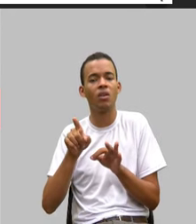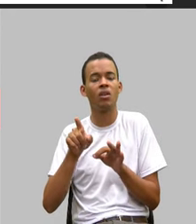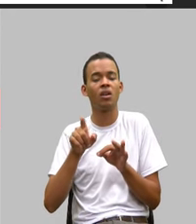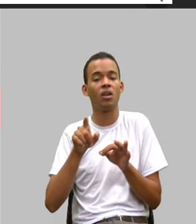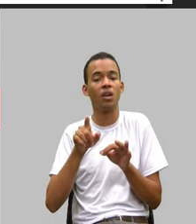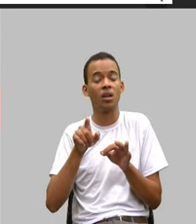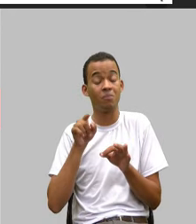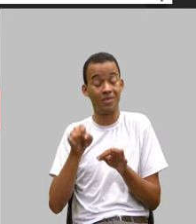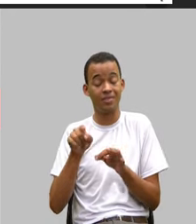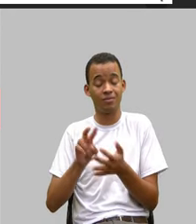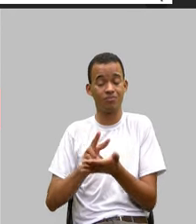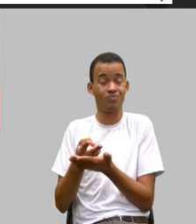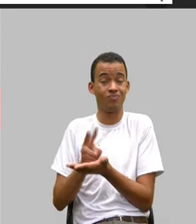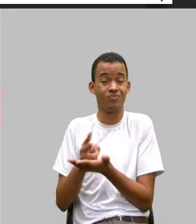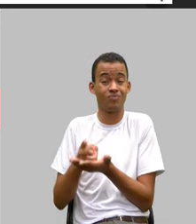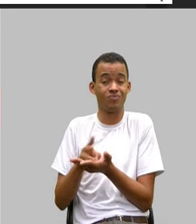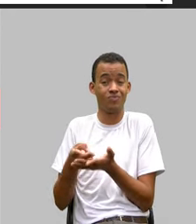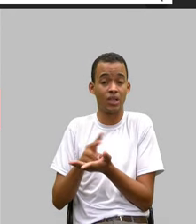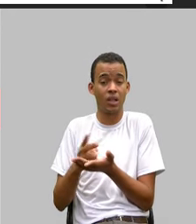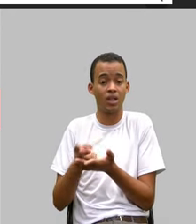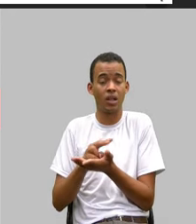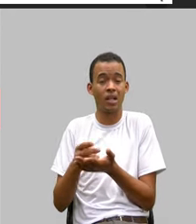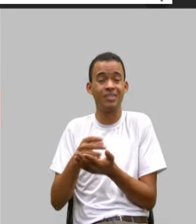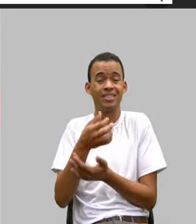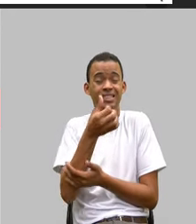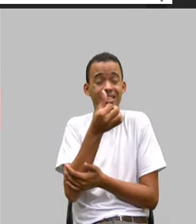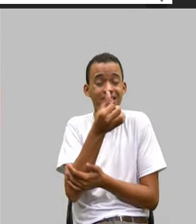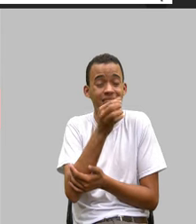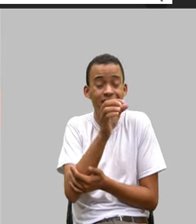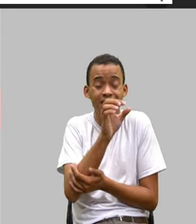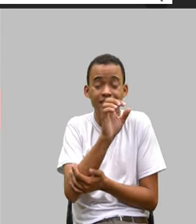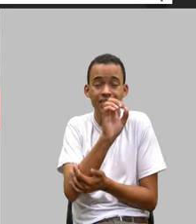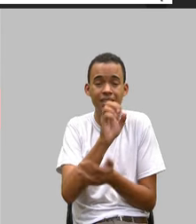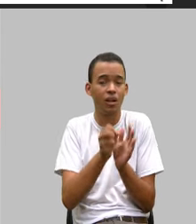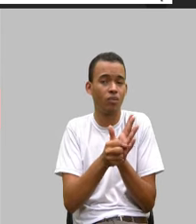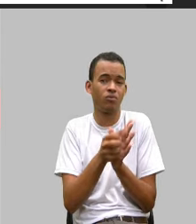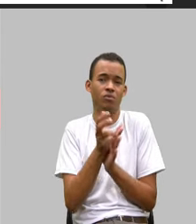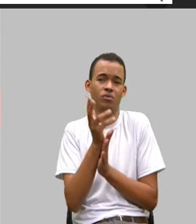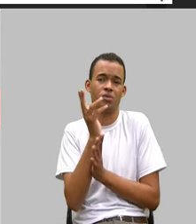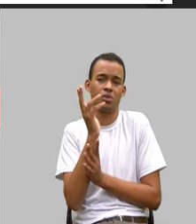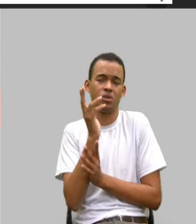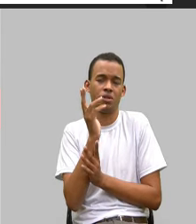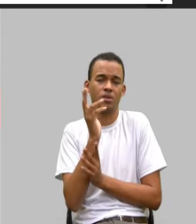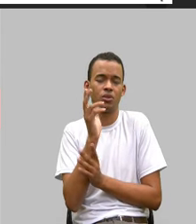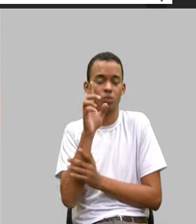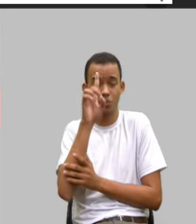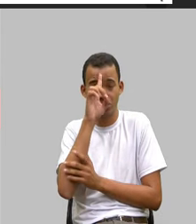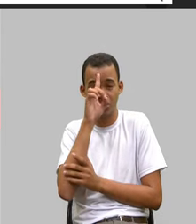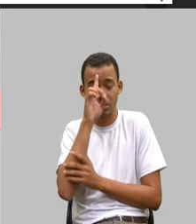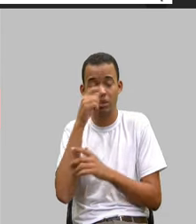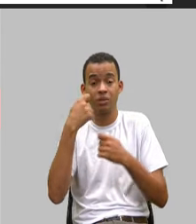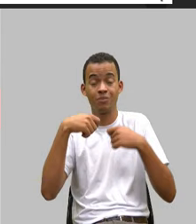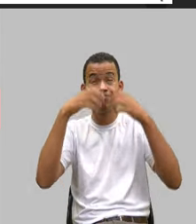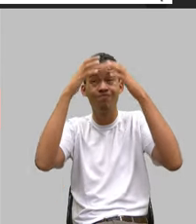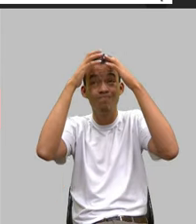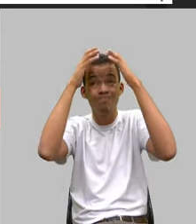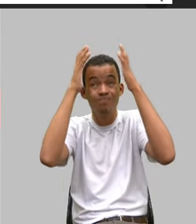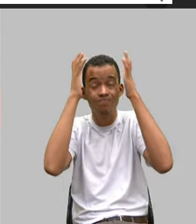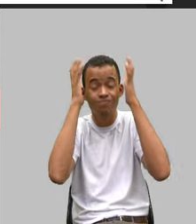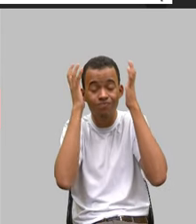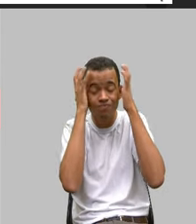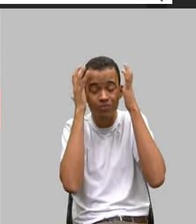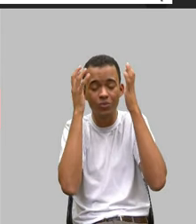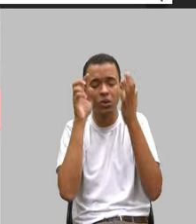Até 60 vezes no dia era uma loucura ele usava um capacete para não quebrar a cabeça